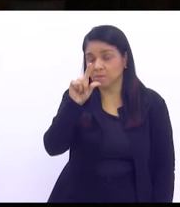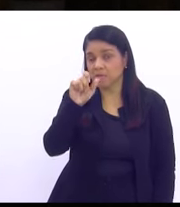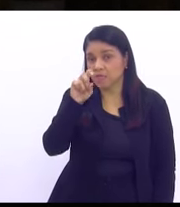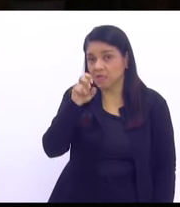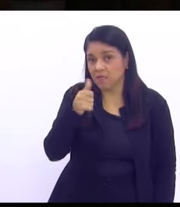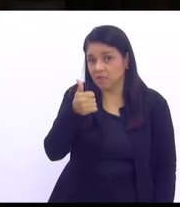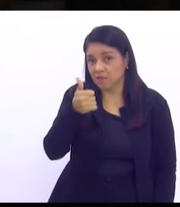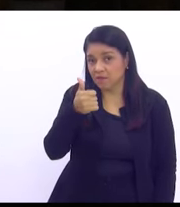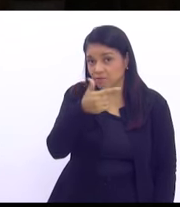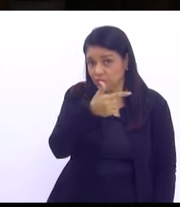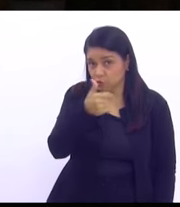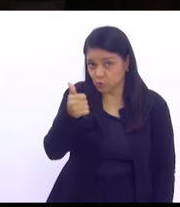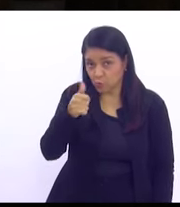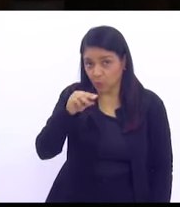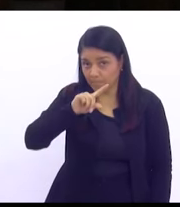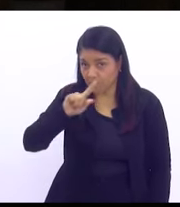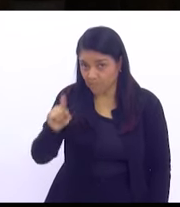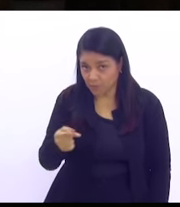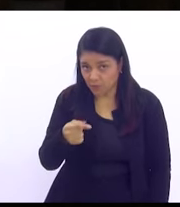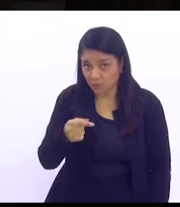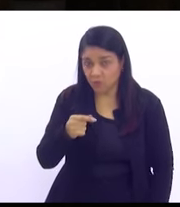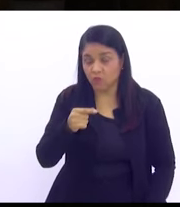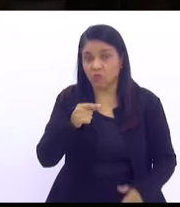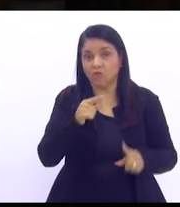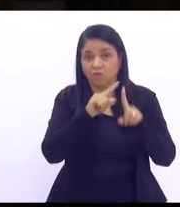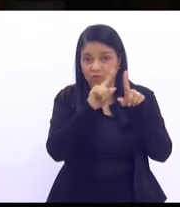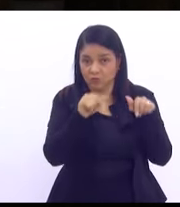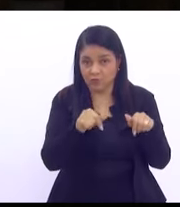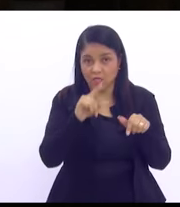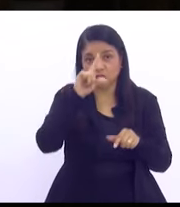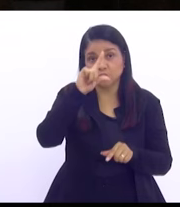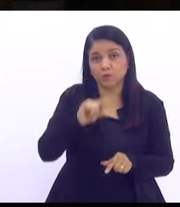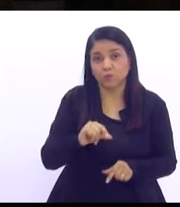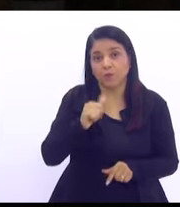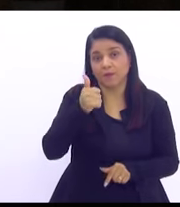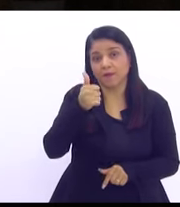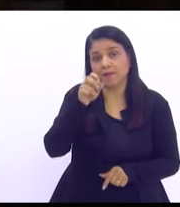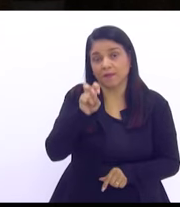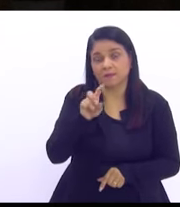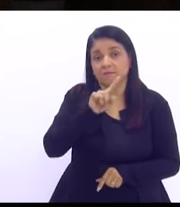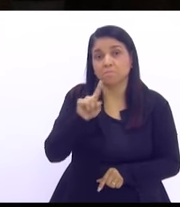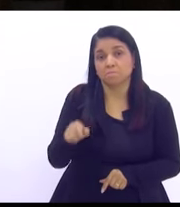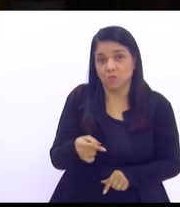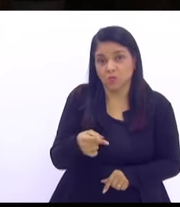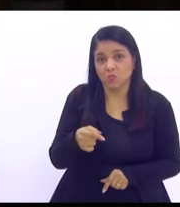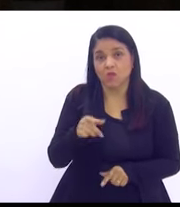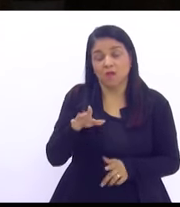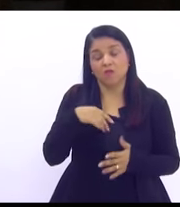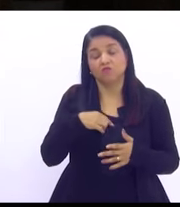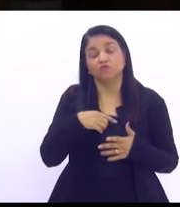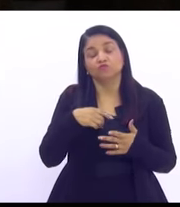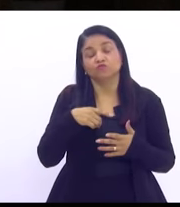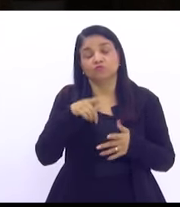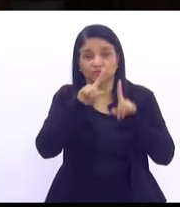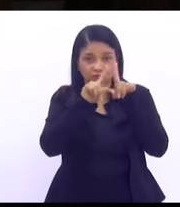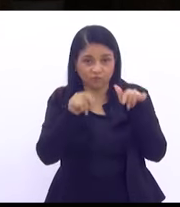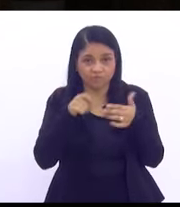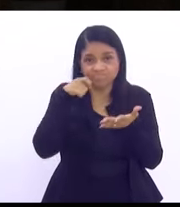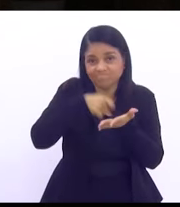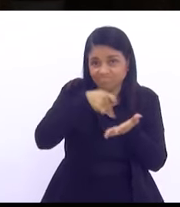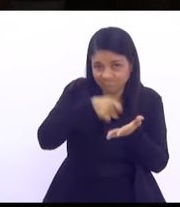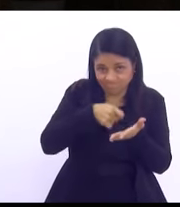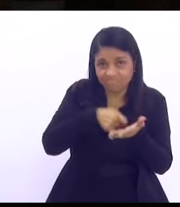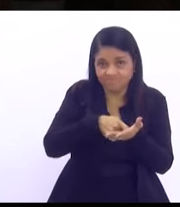favor. E aí, como foi dito aqui, os deputados são cobrados, mas, infelizmente, quem fiscaliza é uma